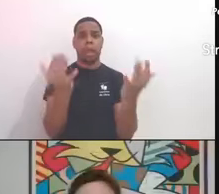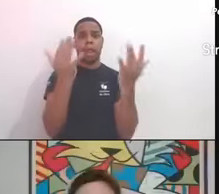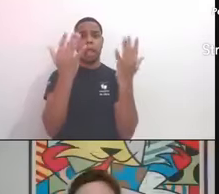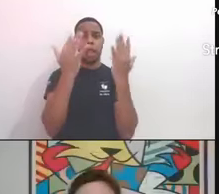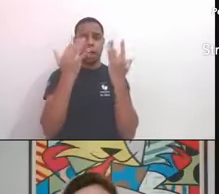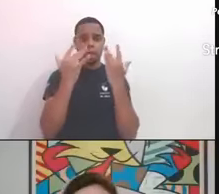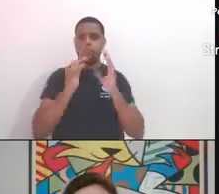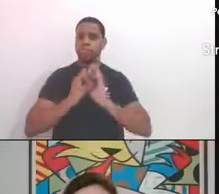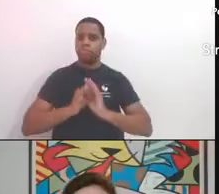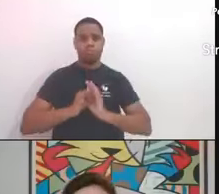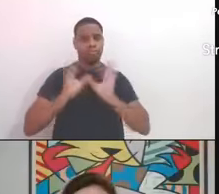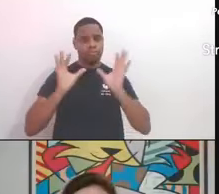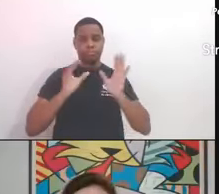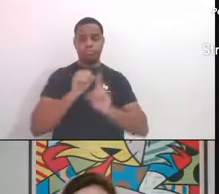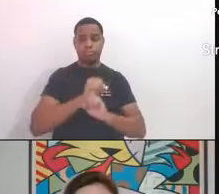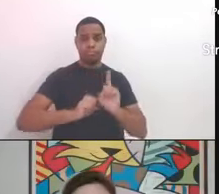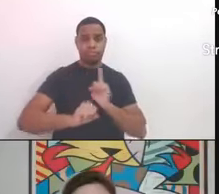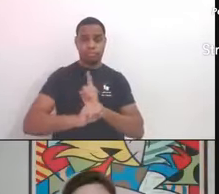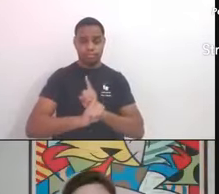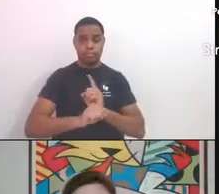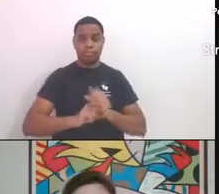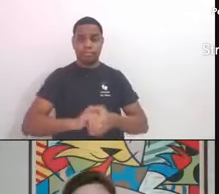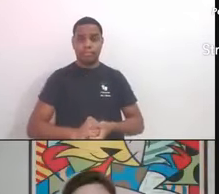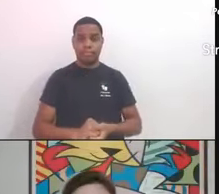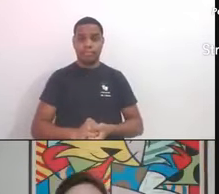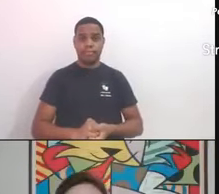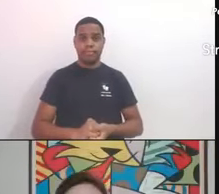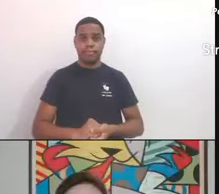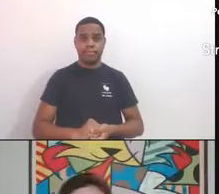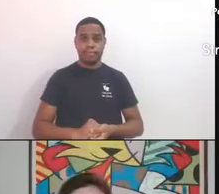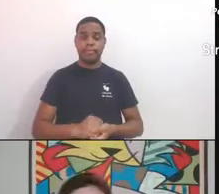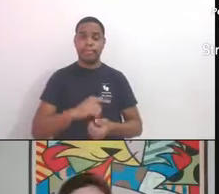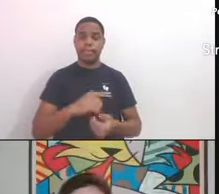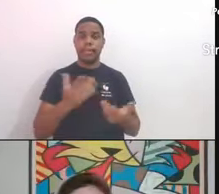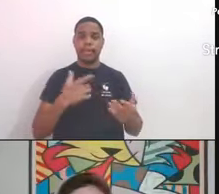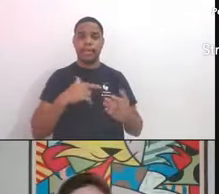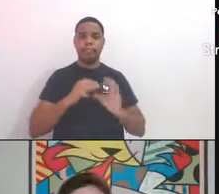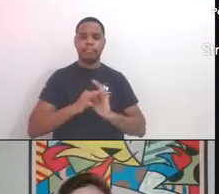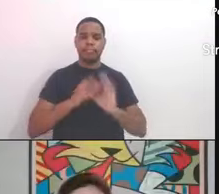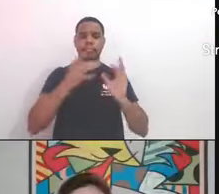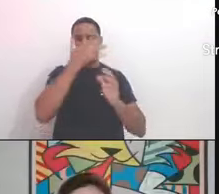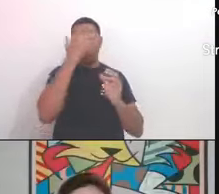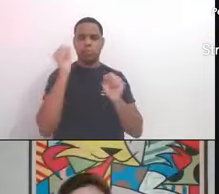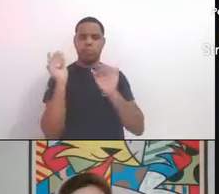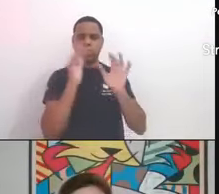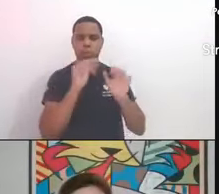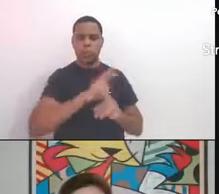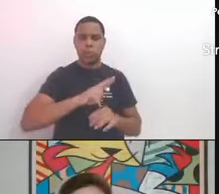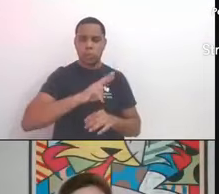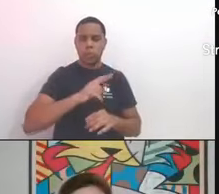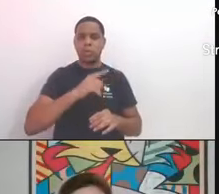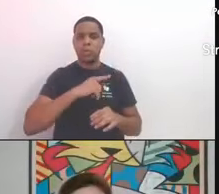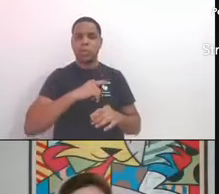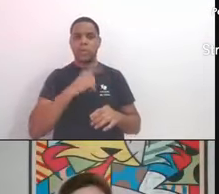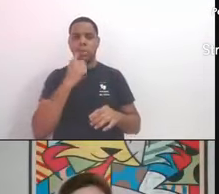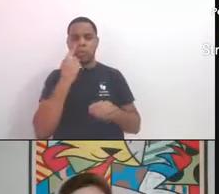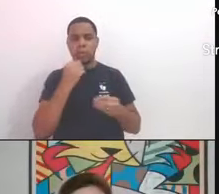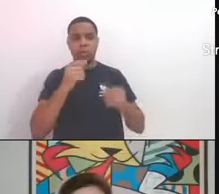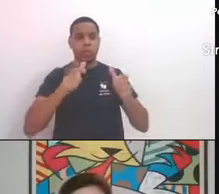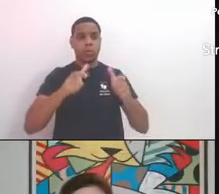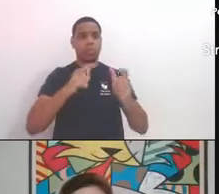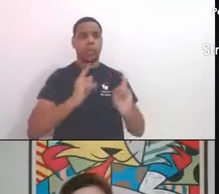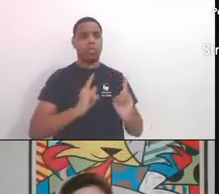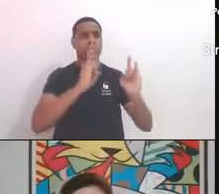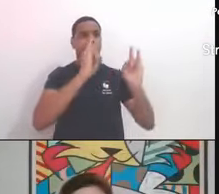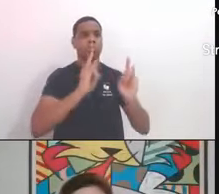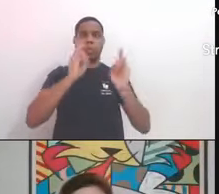das pessoas do modo mais adequado possível, seja do ponto de vista arquitetônico, seja mais do que